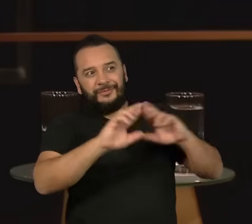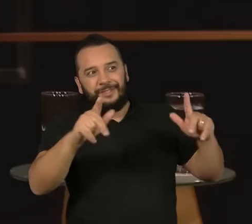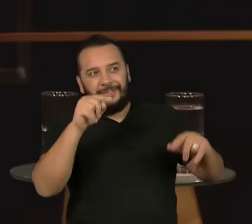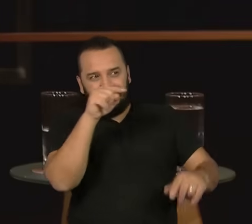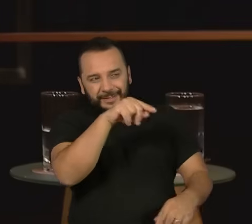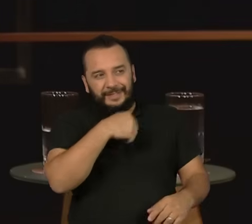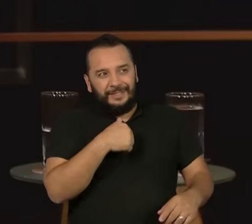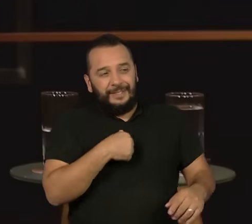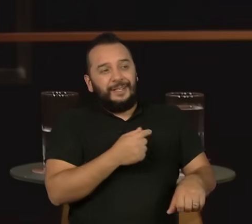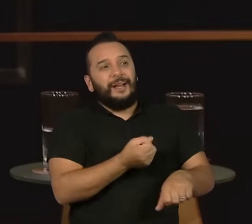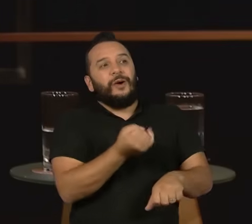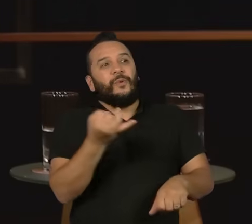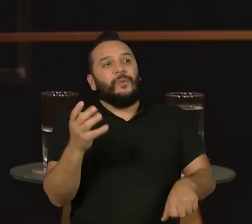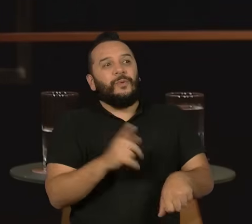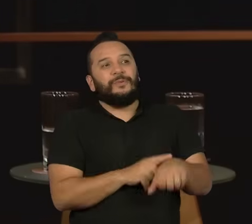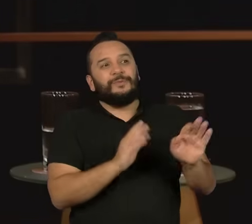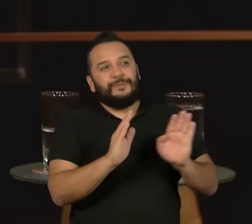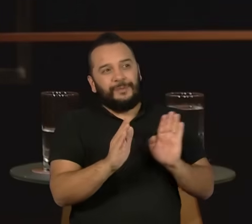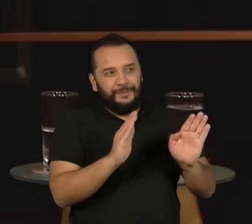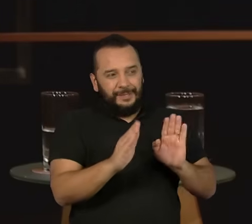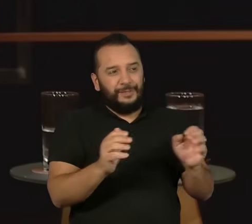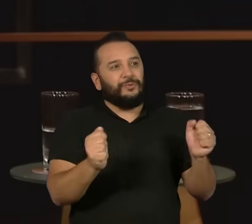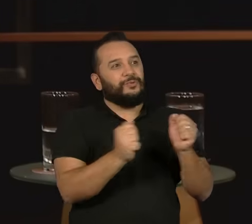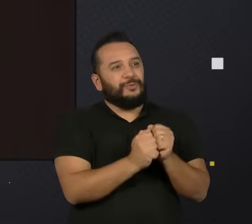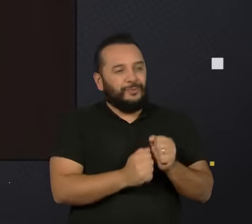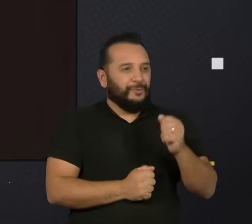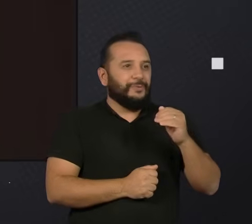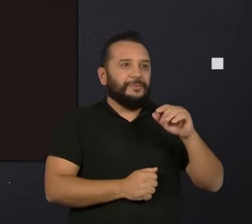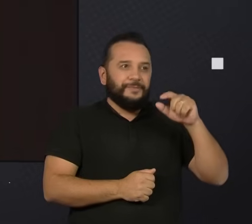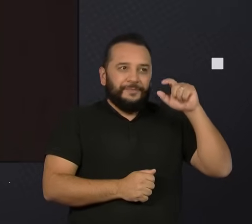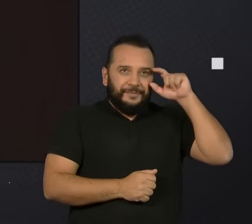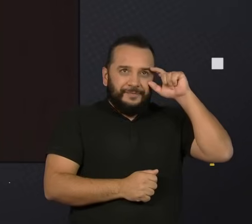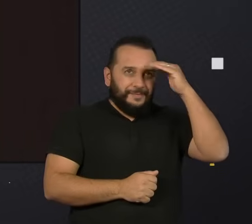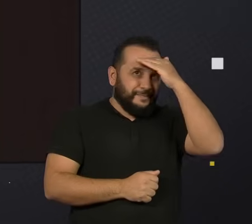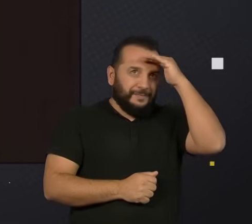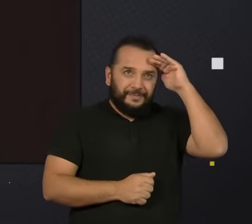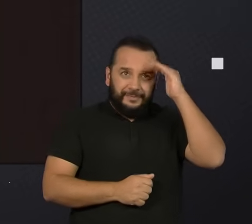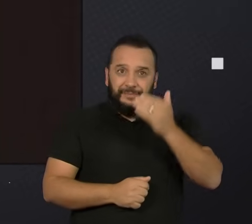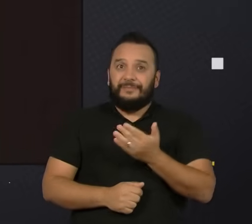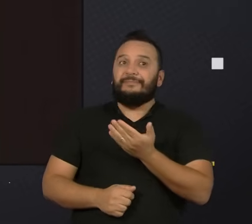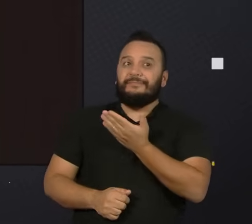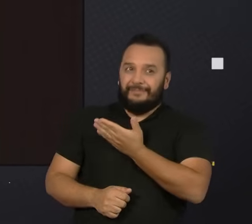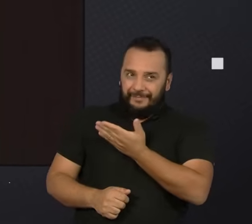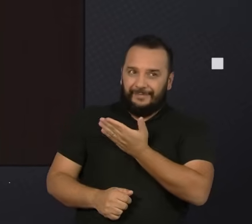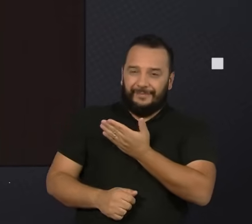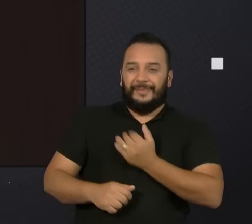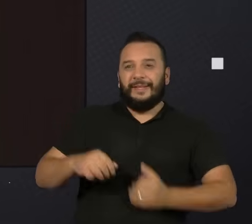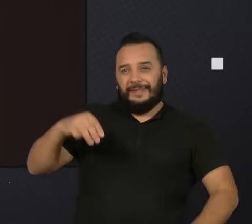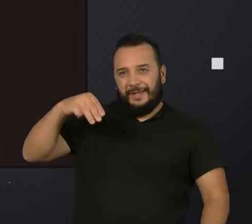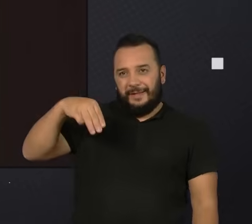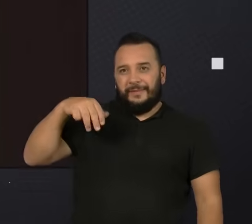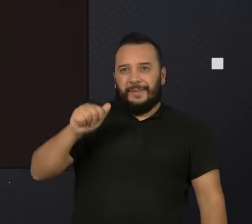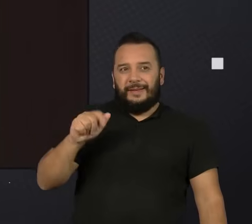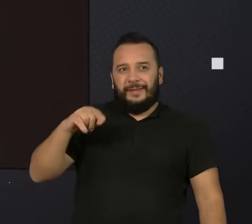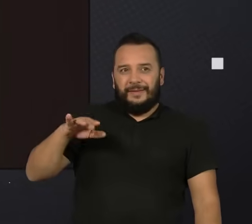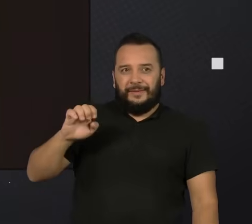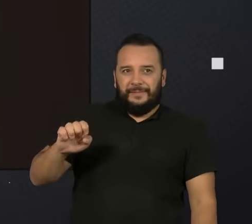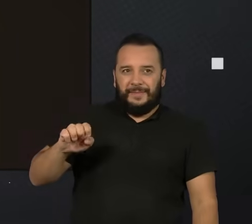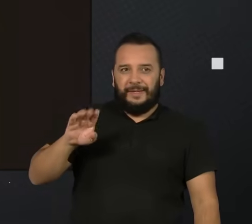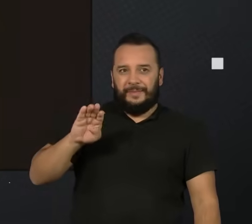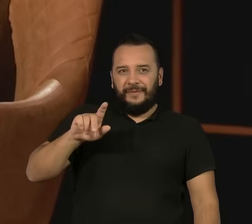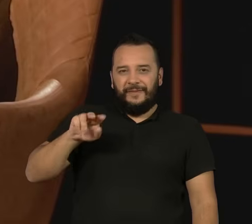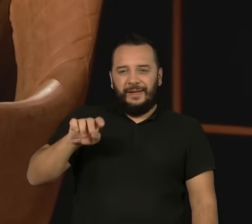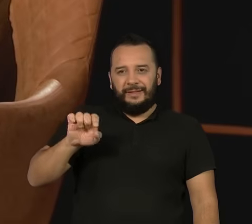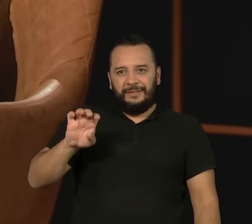em alguns momentos em paralelo com a Rita Lee também. Sim. E a Madame Blavatsky também tem essa brincadeira